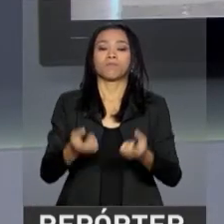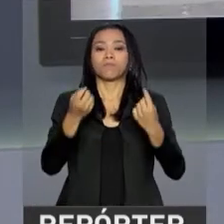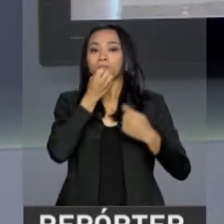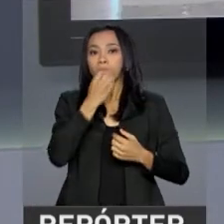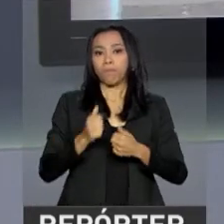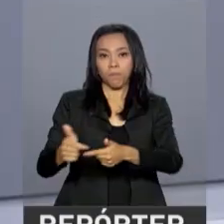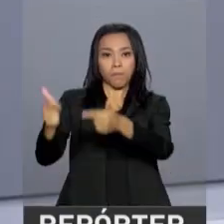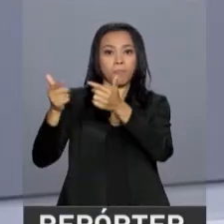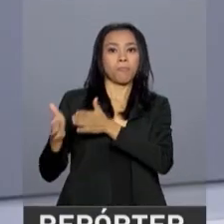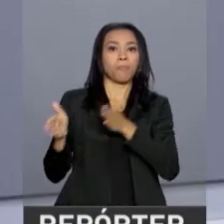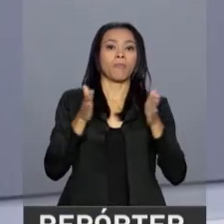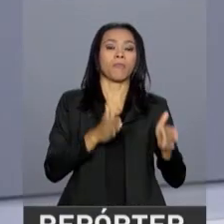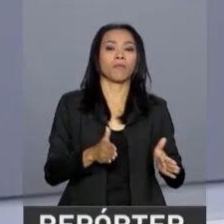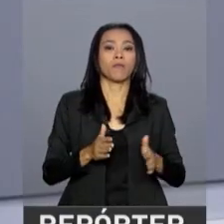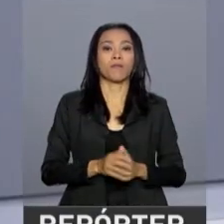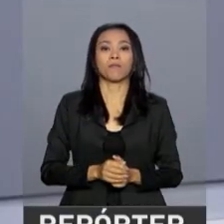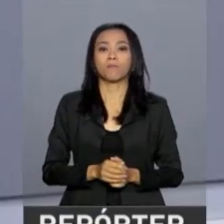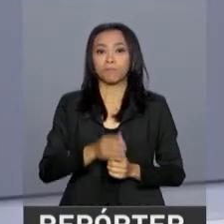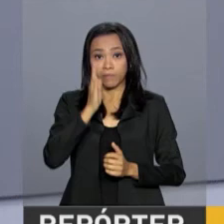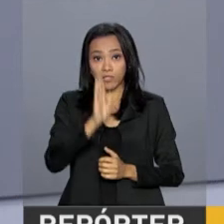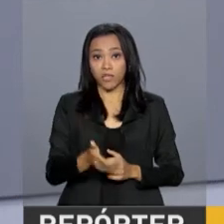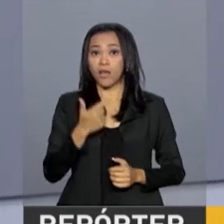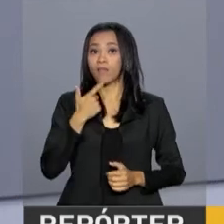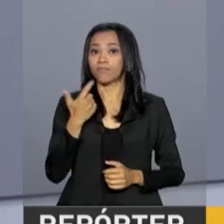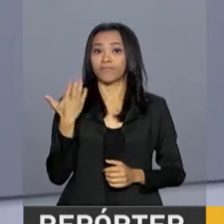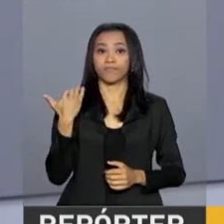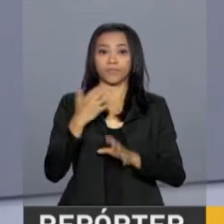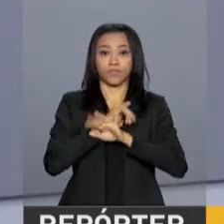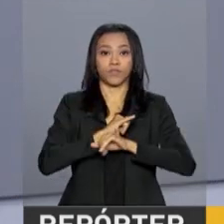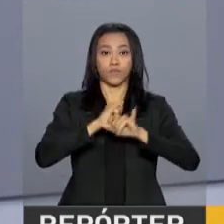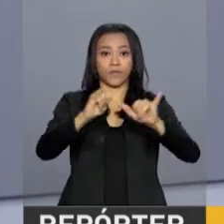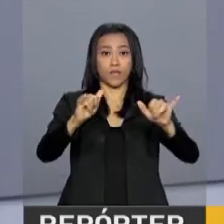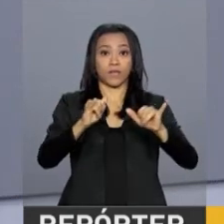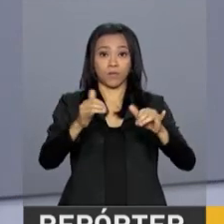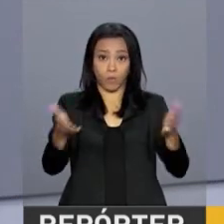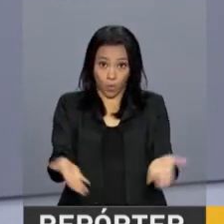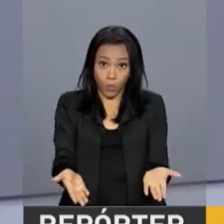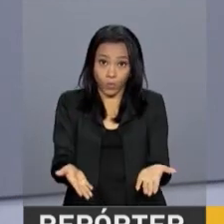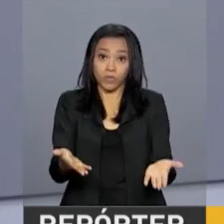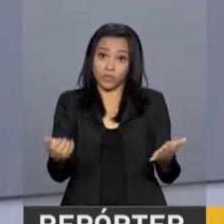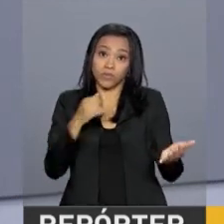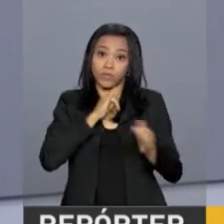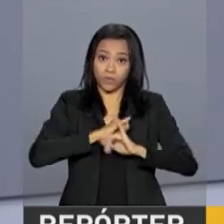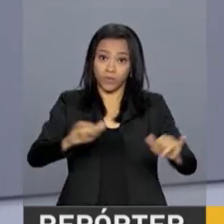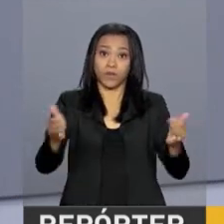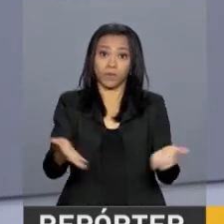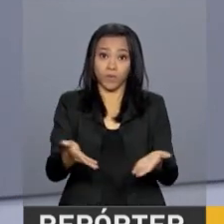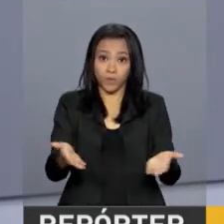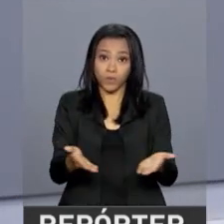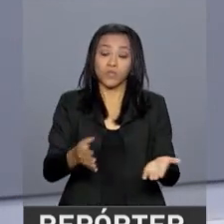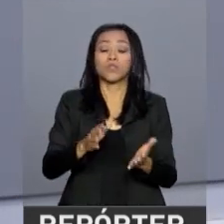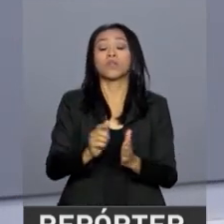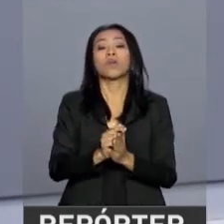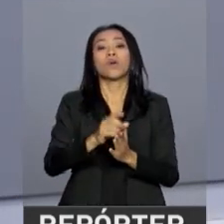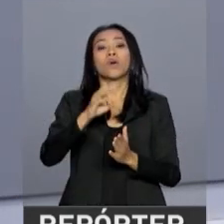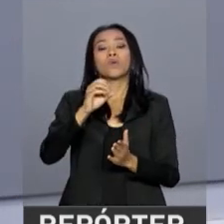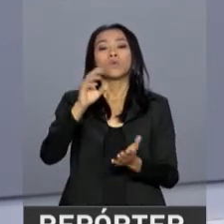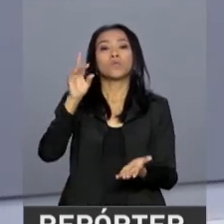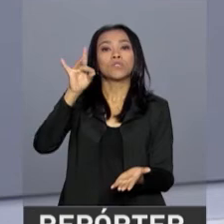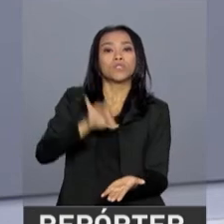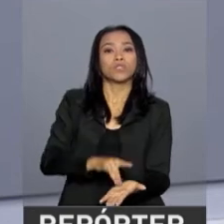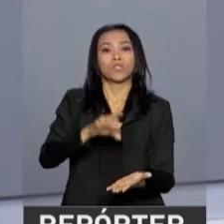bom trabalho foi publicada no diário oficial de hoje medida provisória que abre crédito extraordinário de